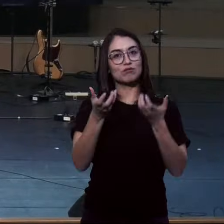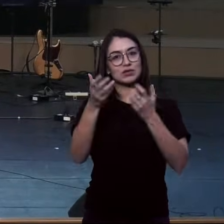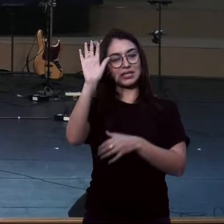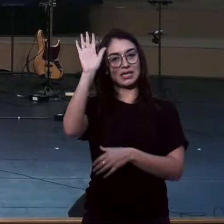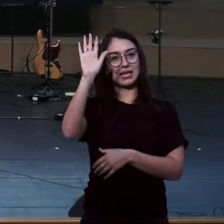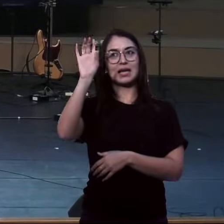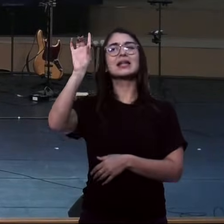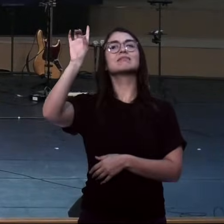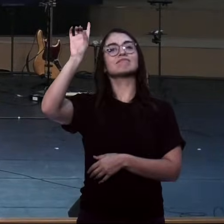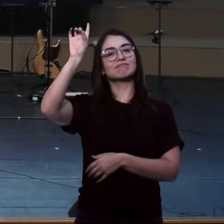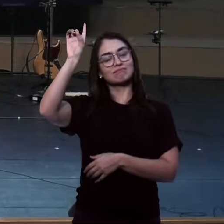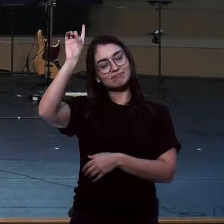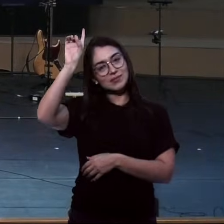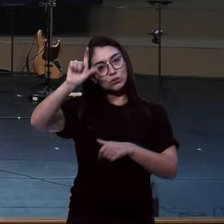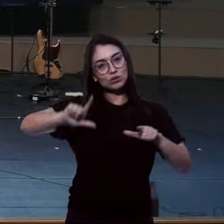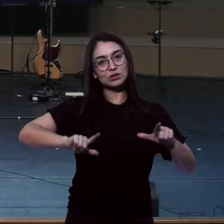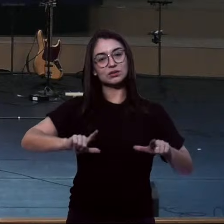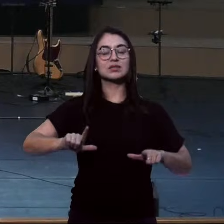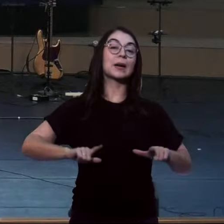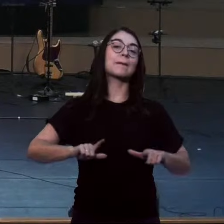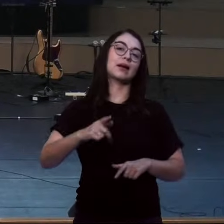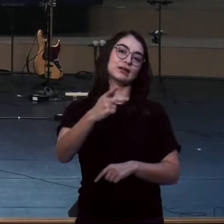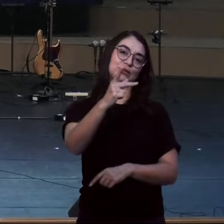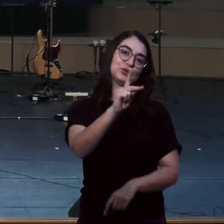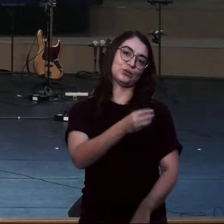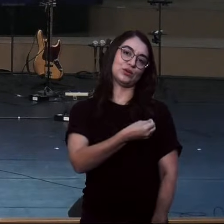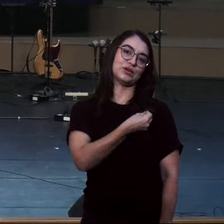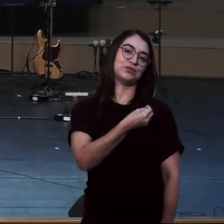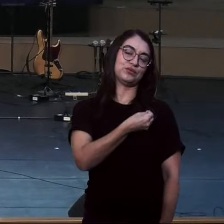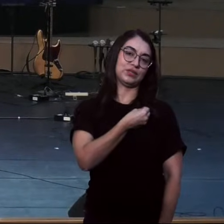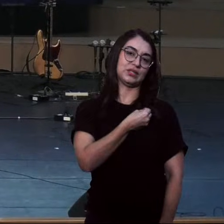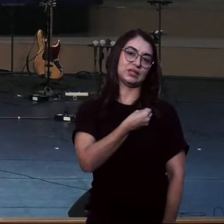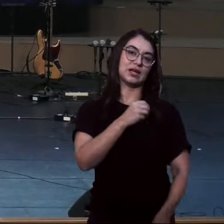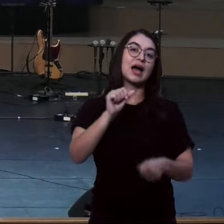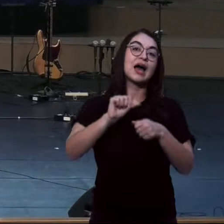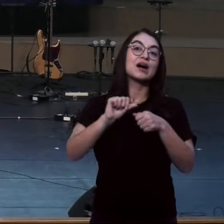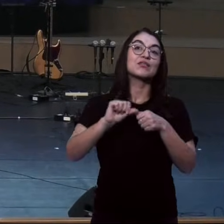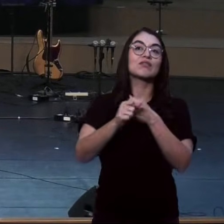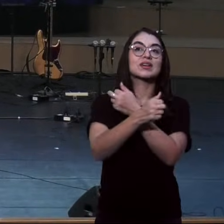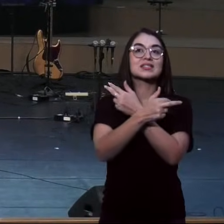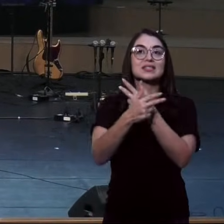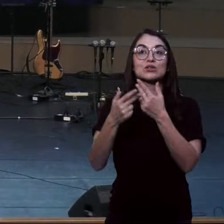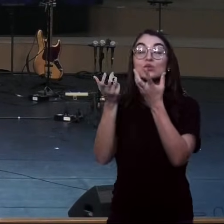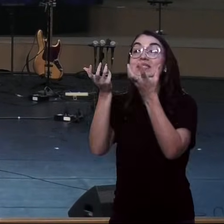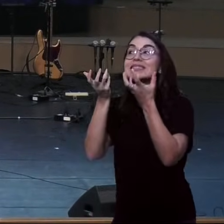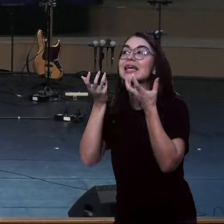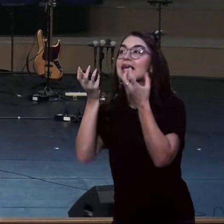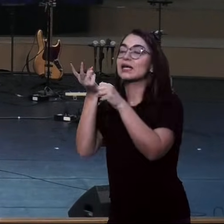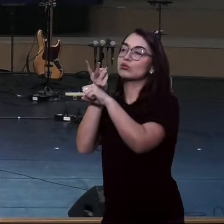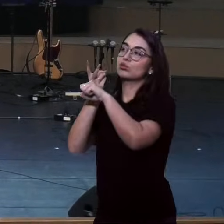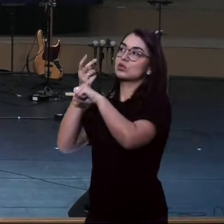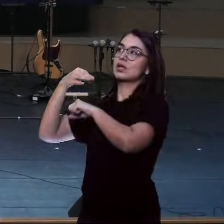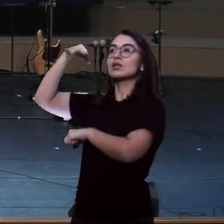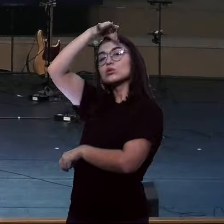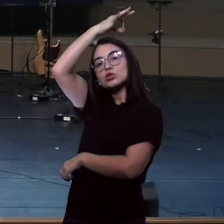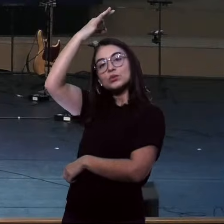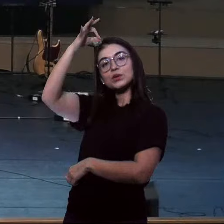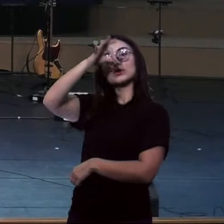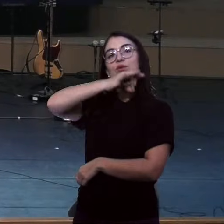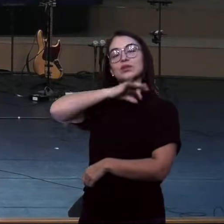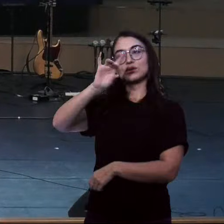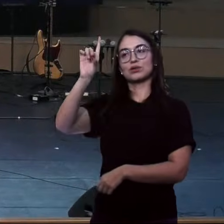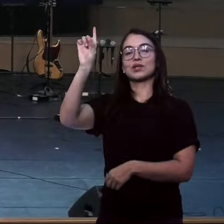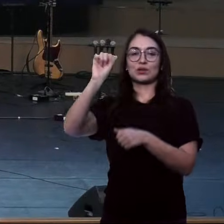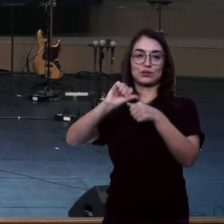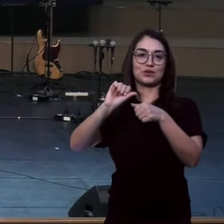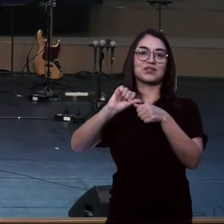Deus trabalhar. Faça as coisas no Espírito. A obra que Ele começou, Ele vai terminar na sua